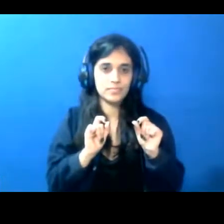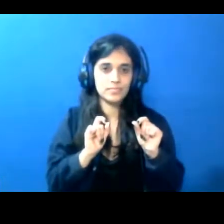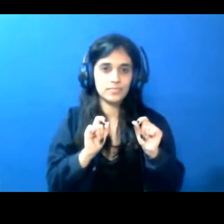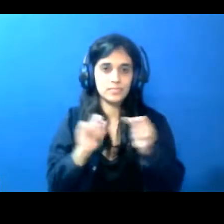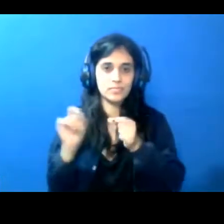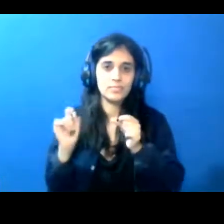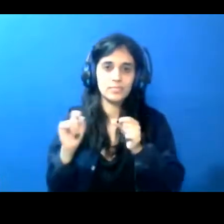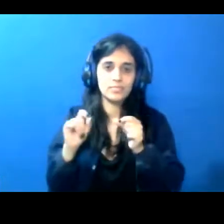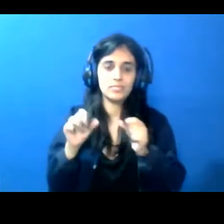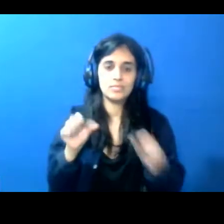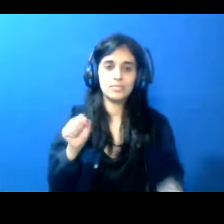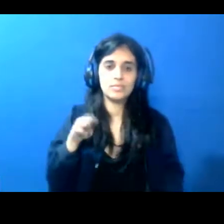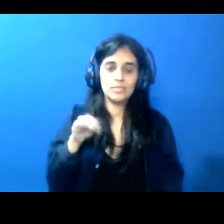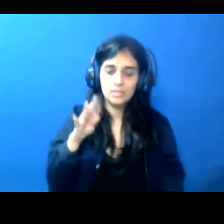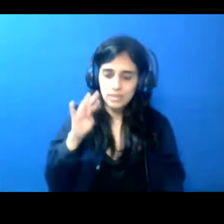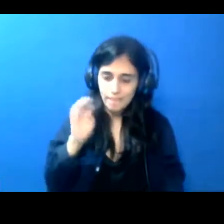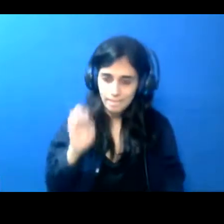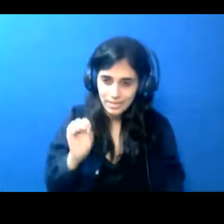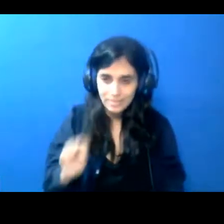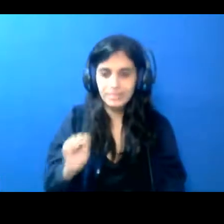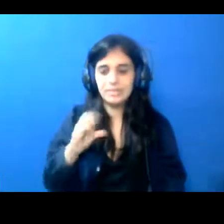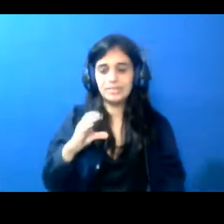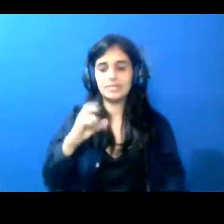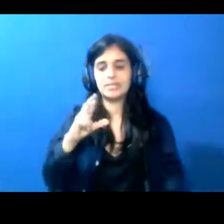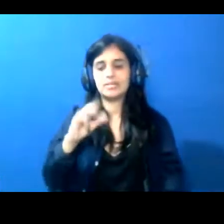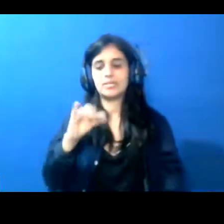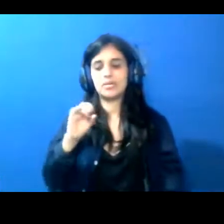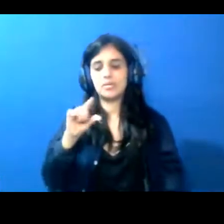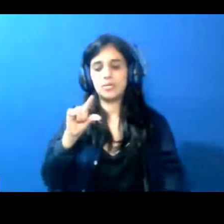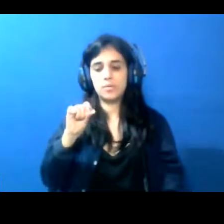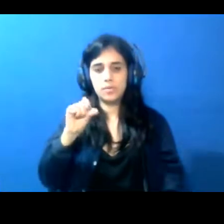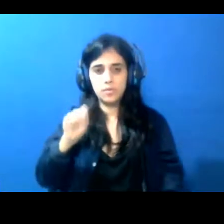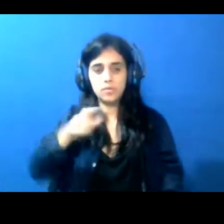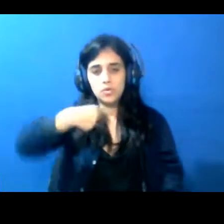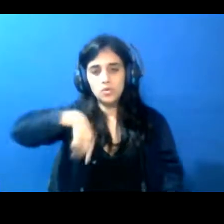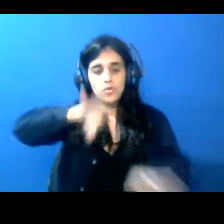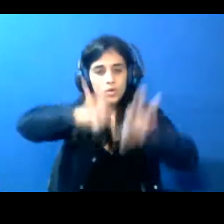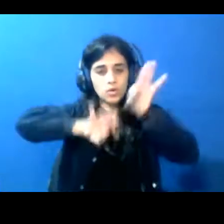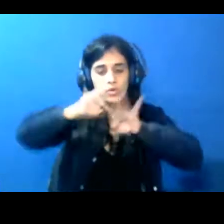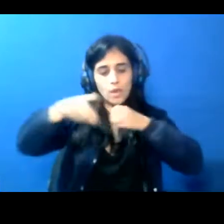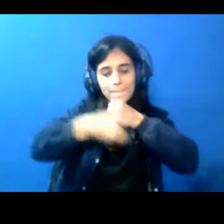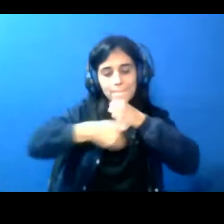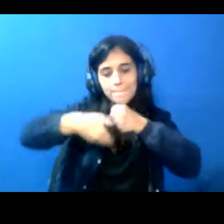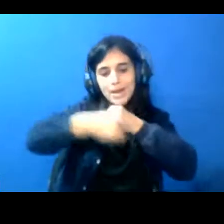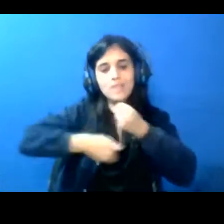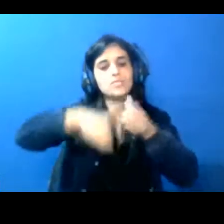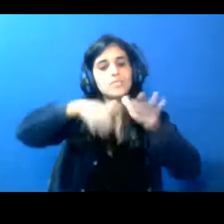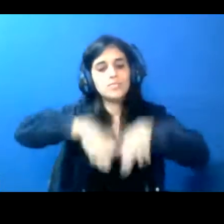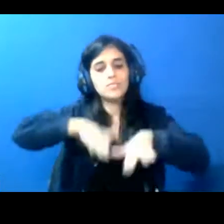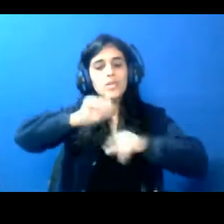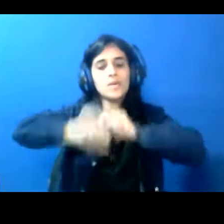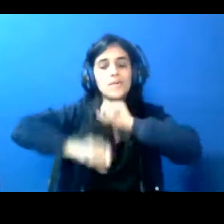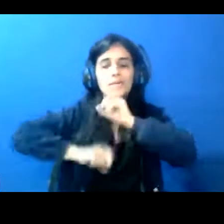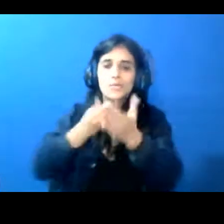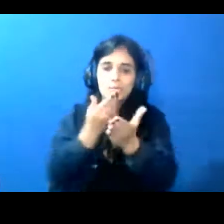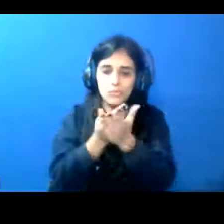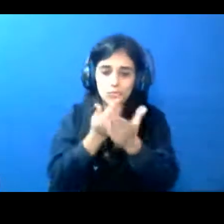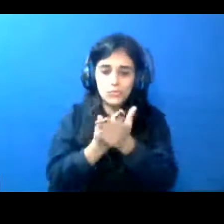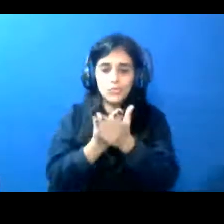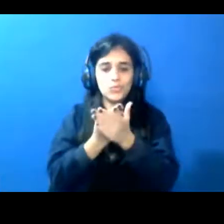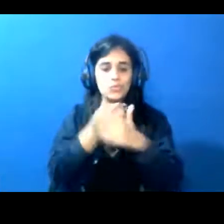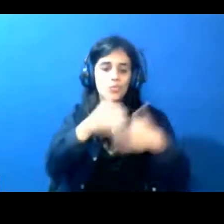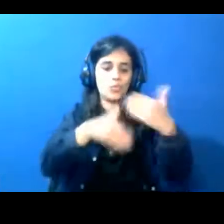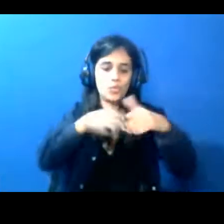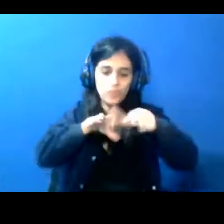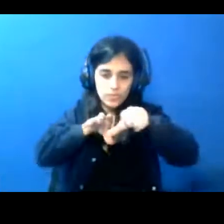crioulas, né, nós trabalhamos o tripé do movimento, que é o estudo, a formação,